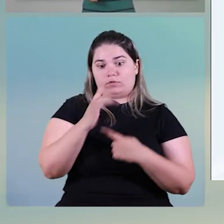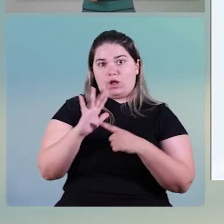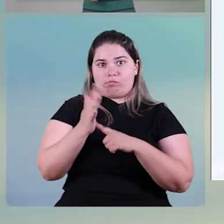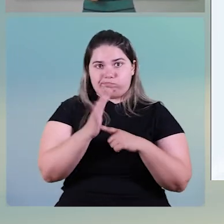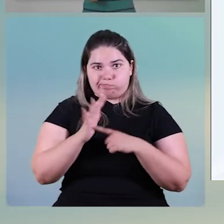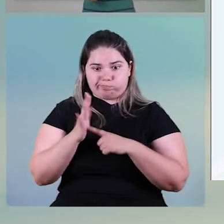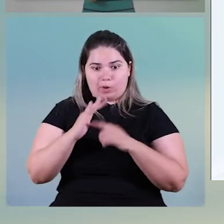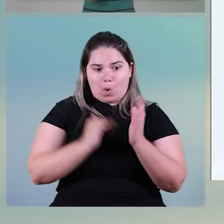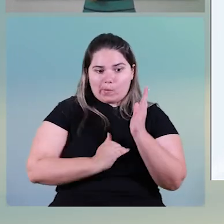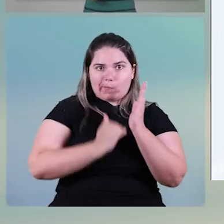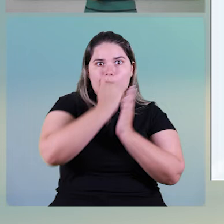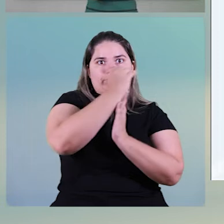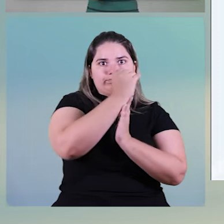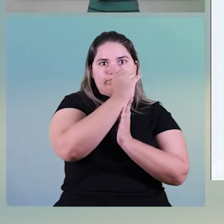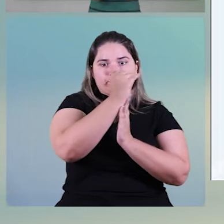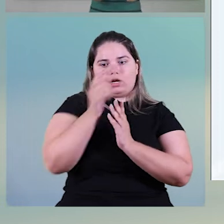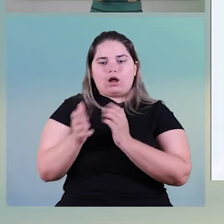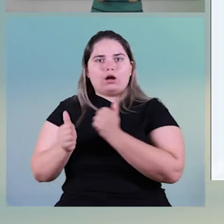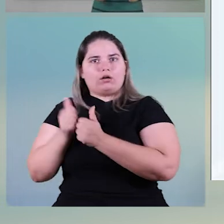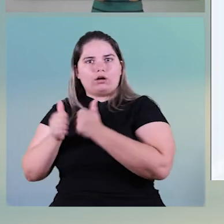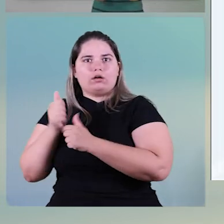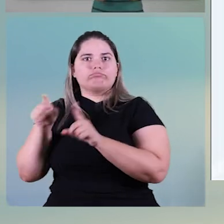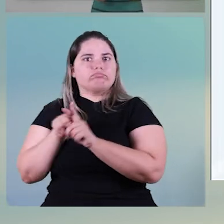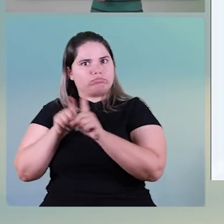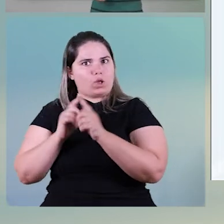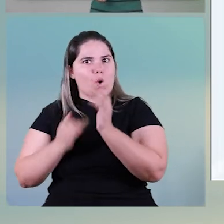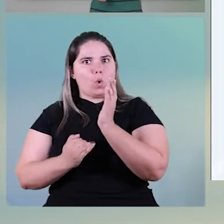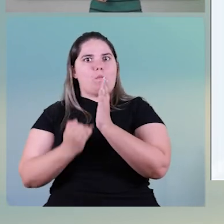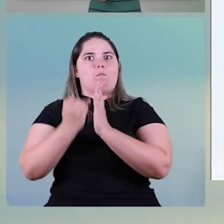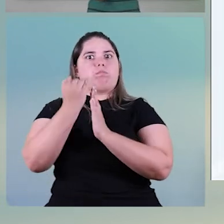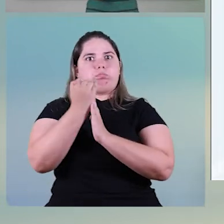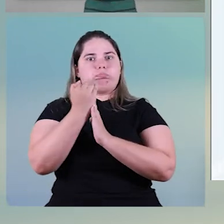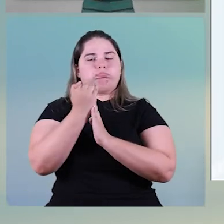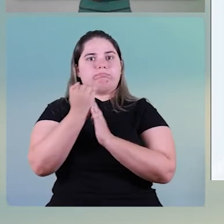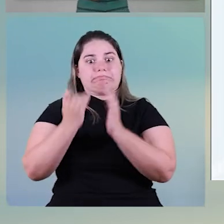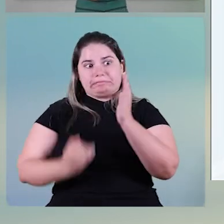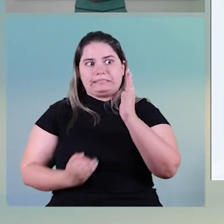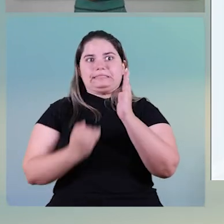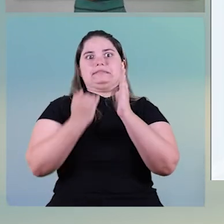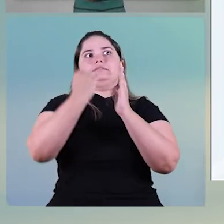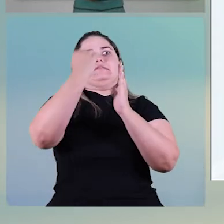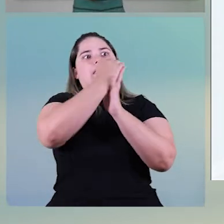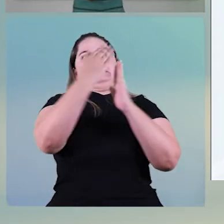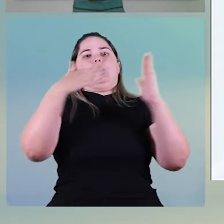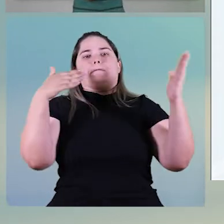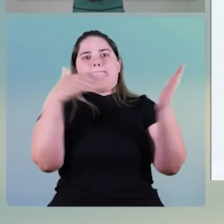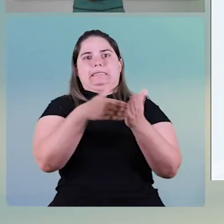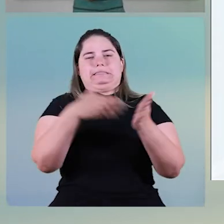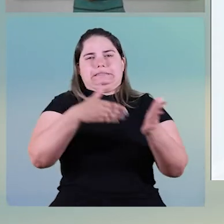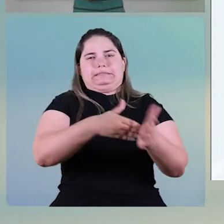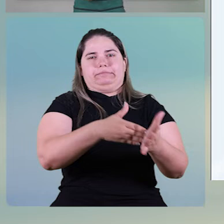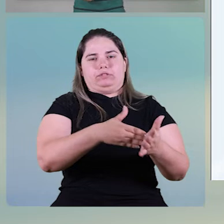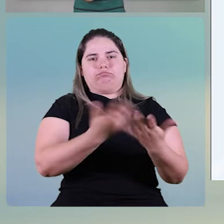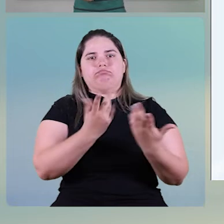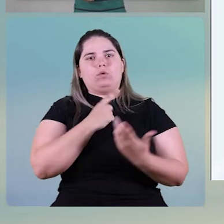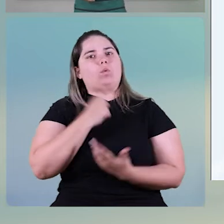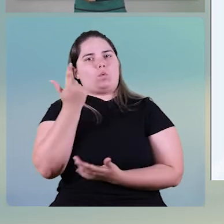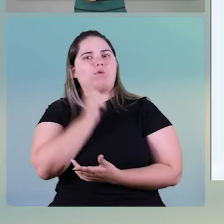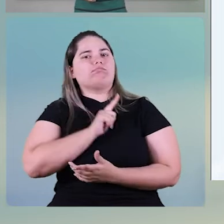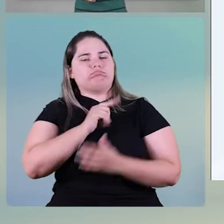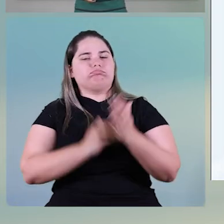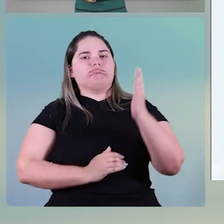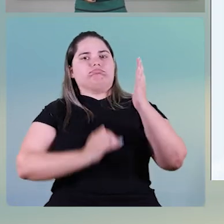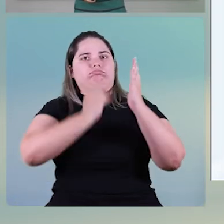aumenta, a força de atrito aumenta até o seu limite, até o valor máximo da força de